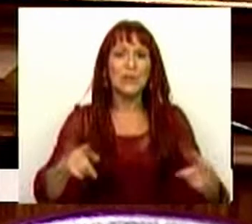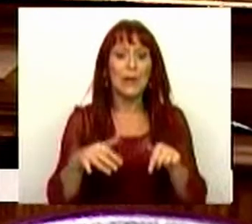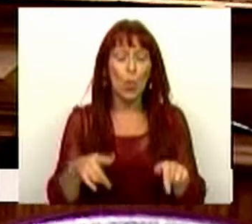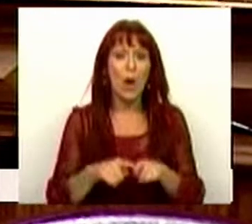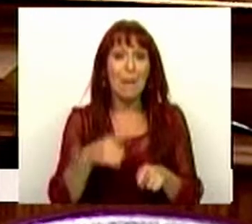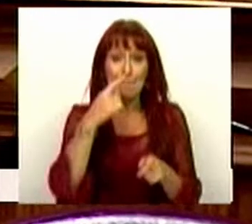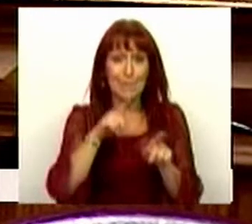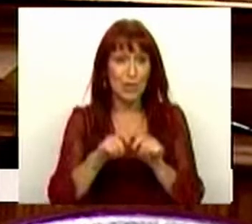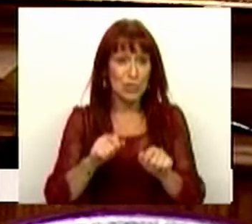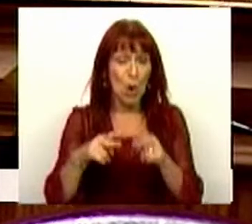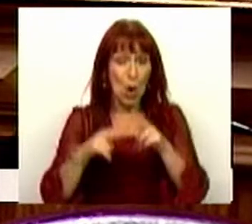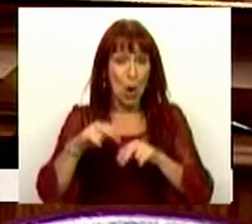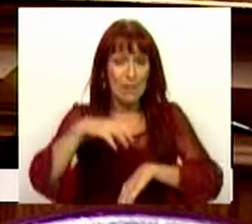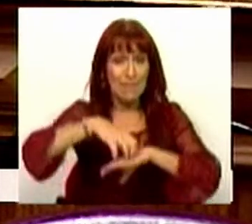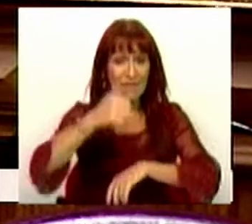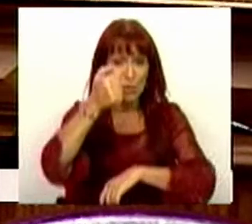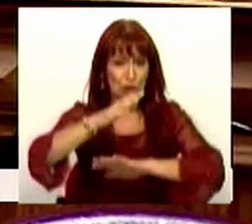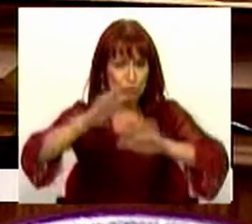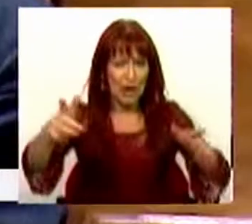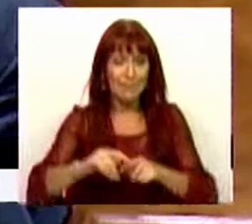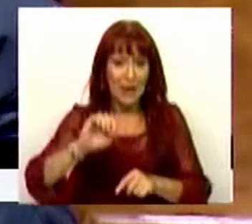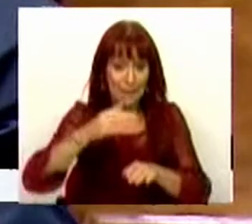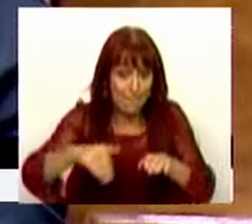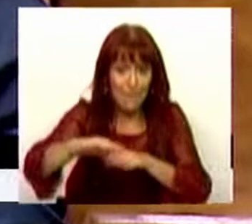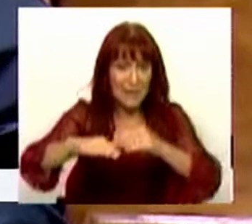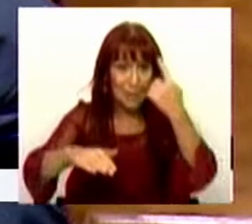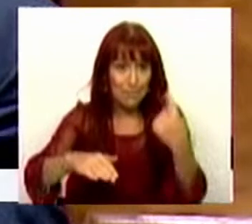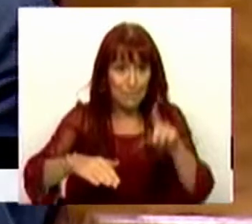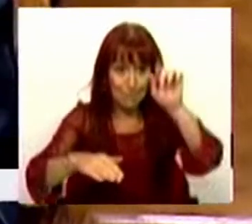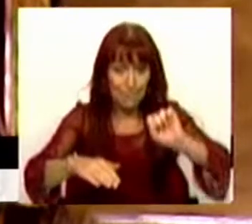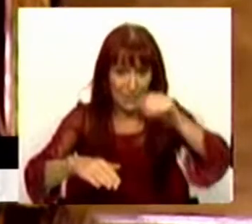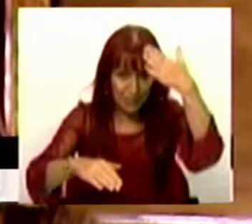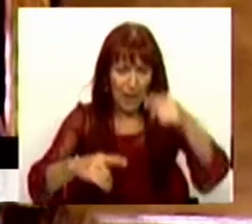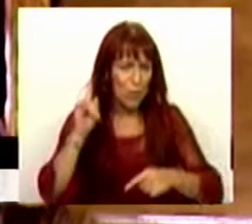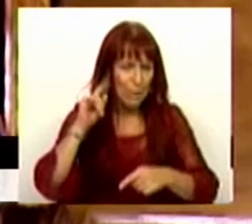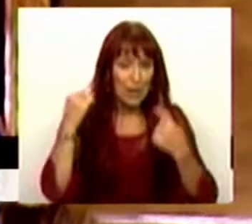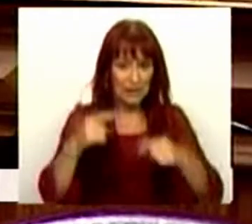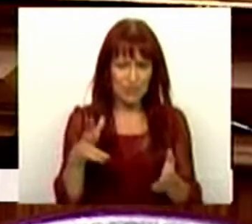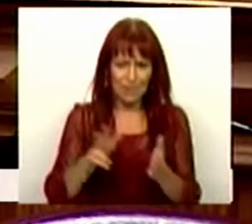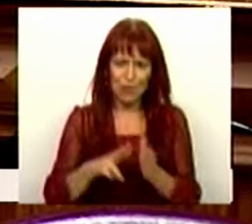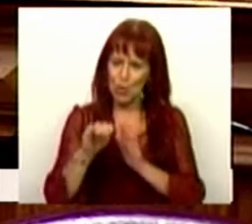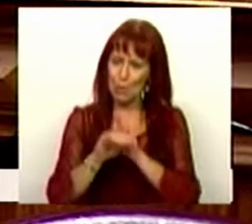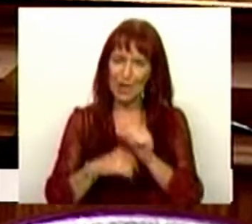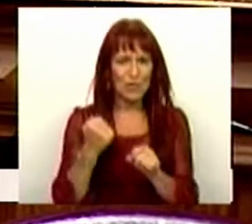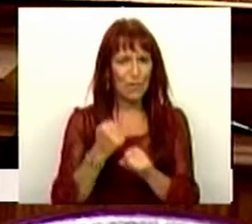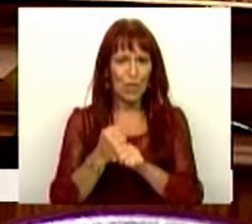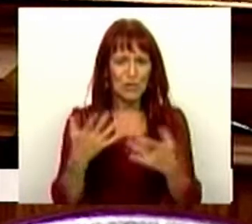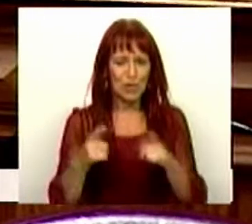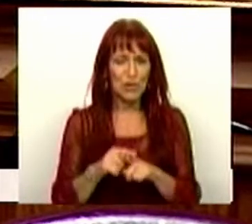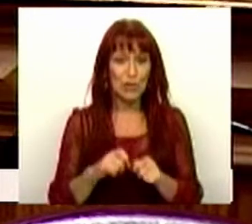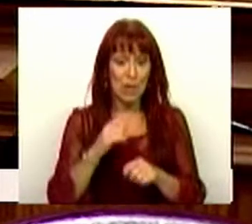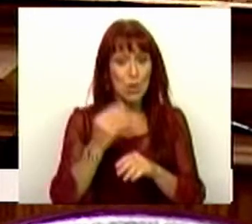para a execução da obra do Pavilhão 5. Esse primeiro passo tão significativo. Temos aprovado o programa funcional e